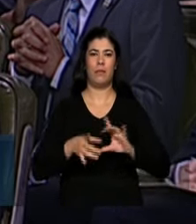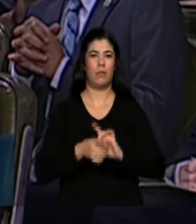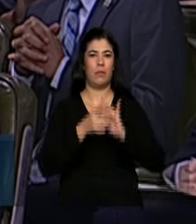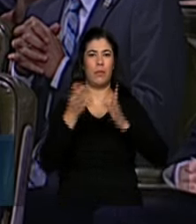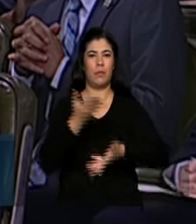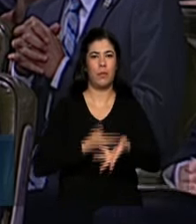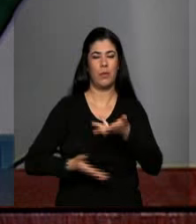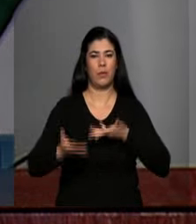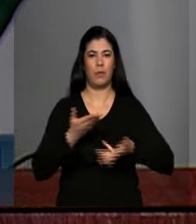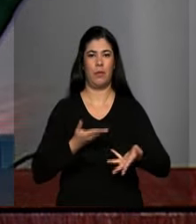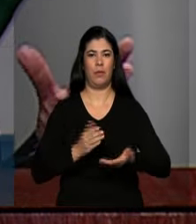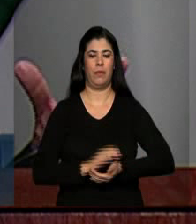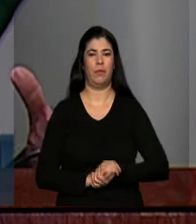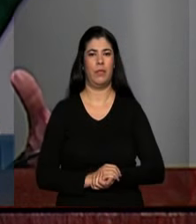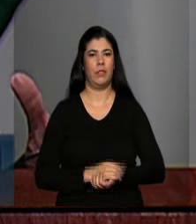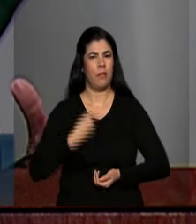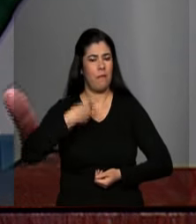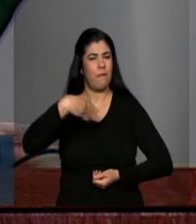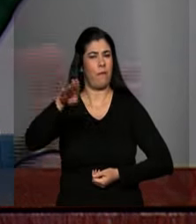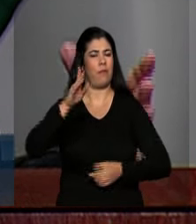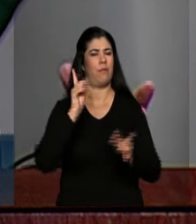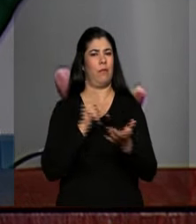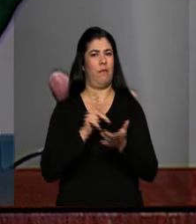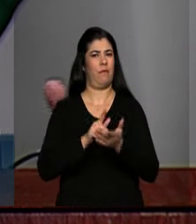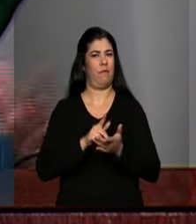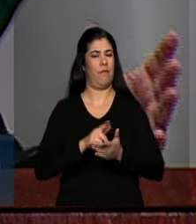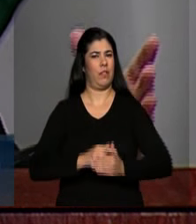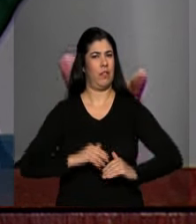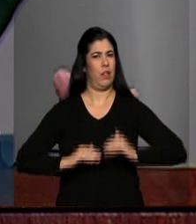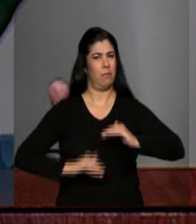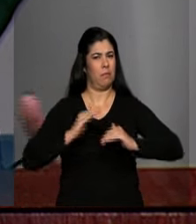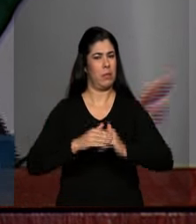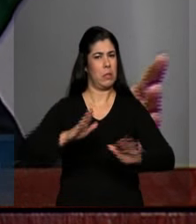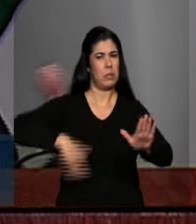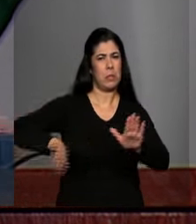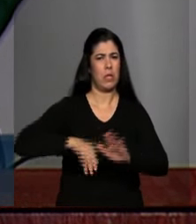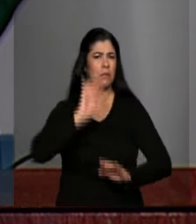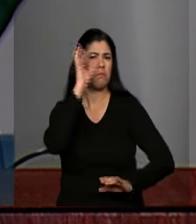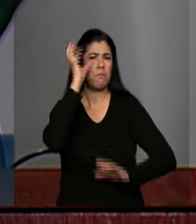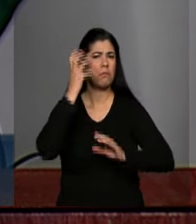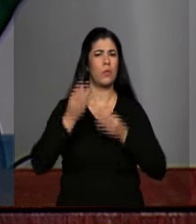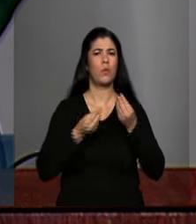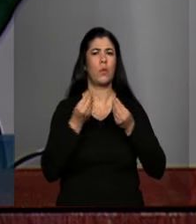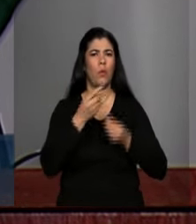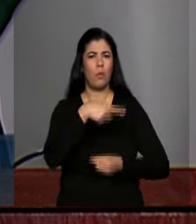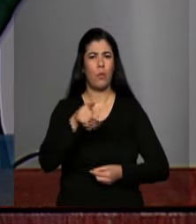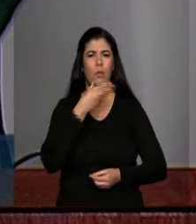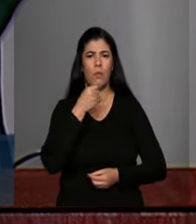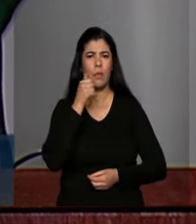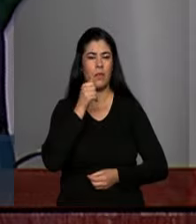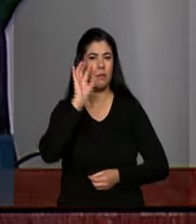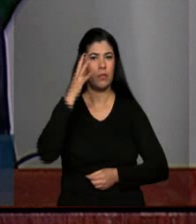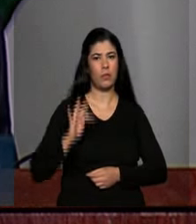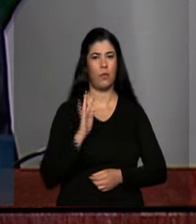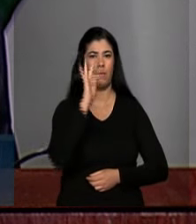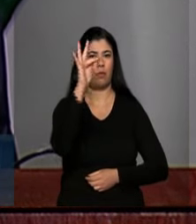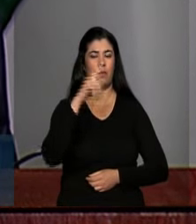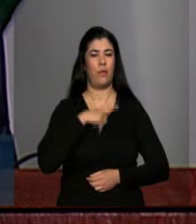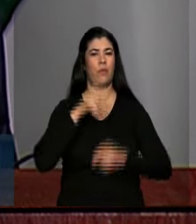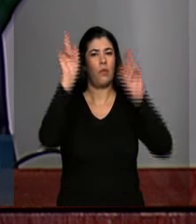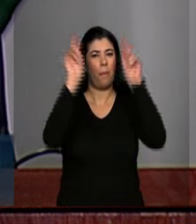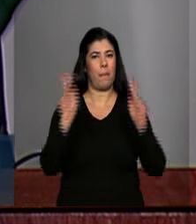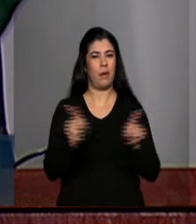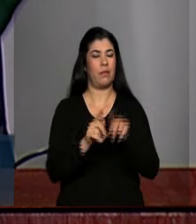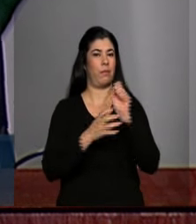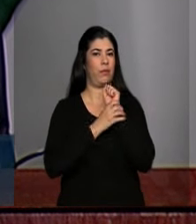disposição de servir. Corram, então, ou marchem, ou nadem, decididos e decididas, para esse futuro de mais paz e